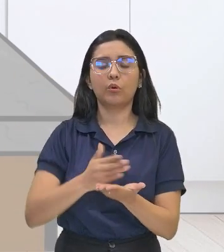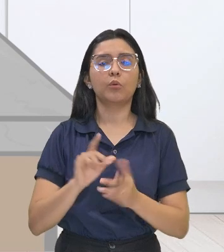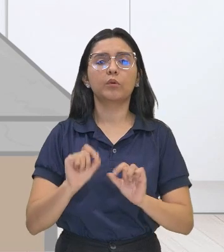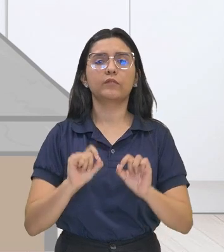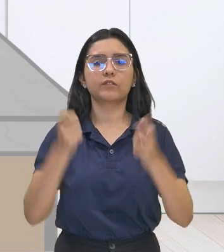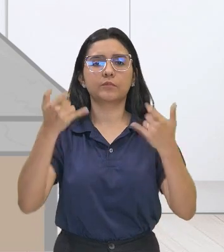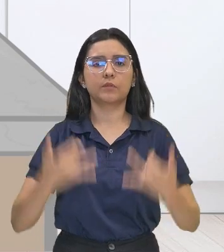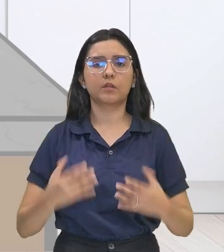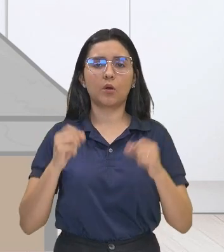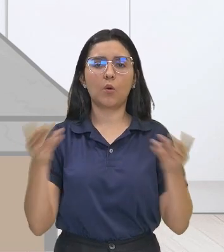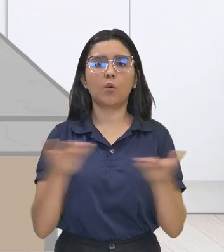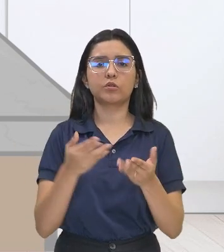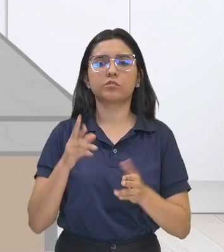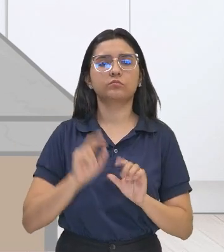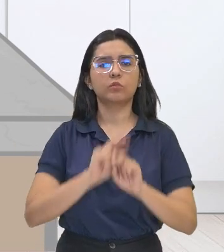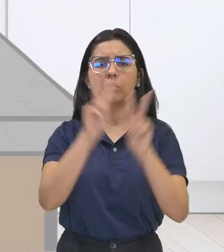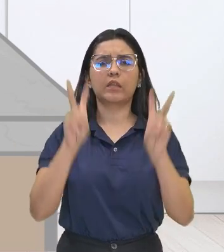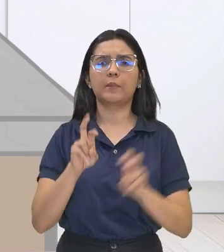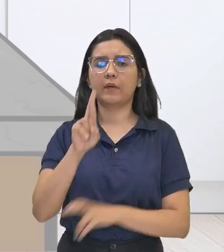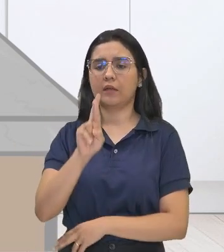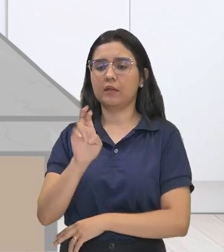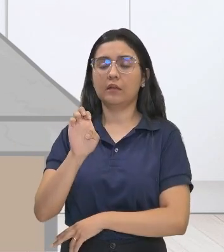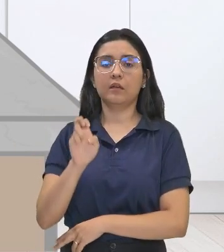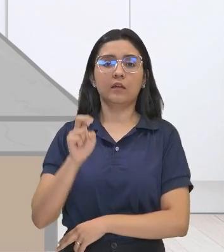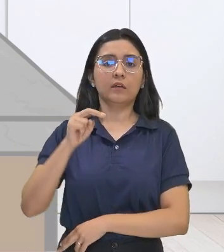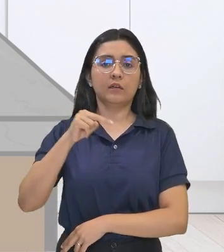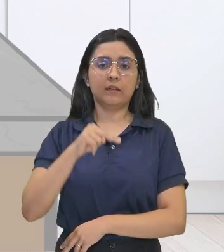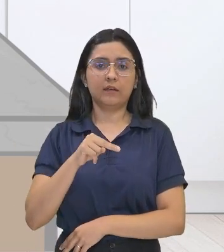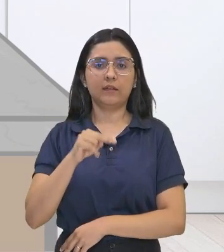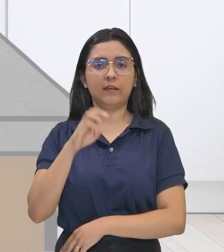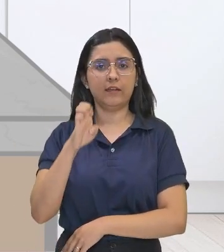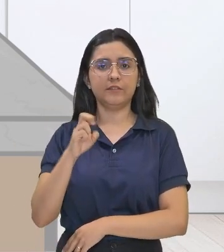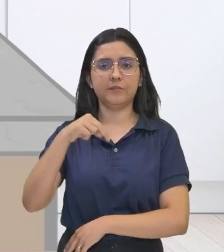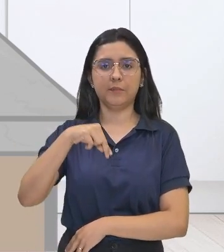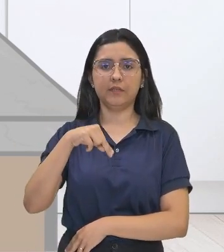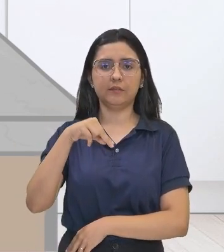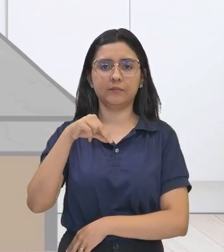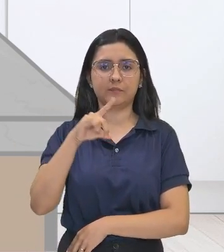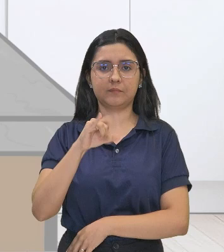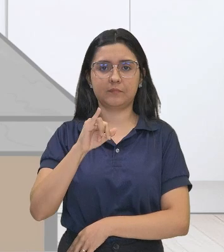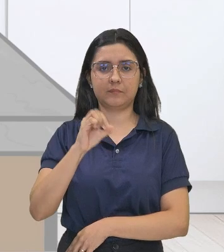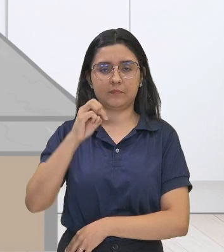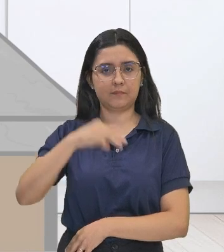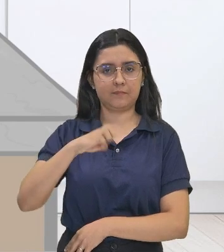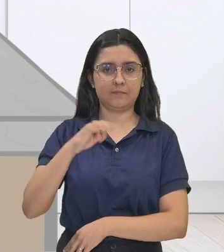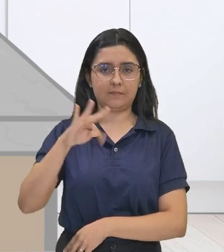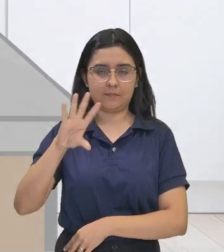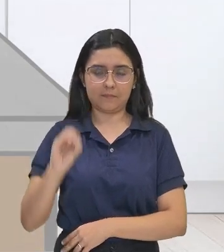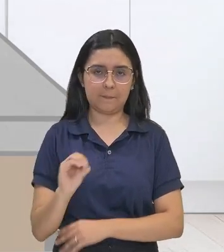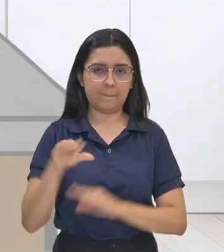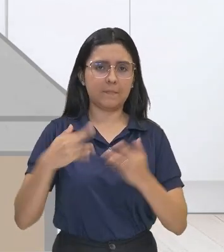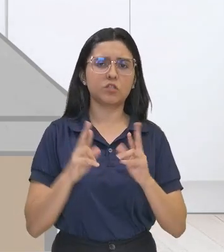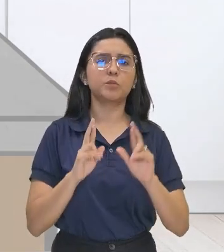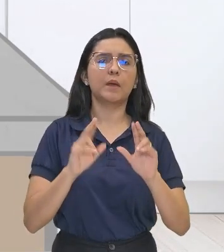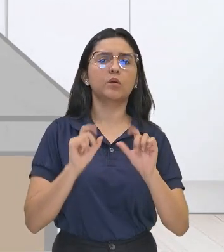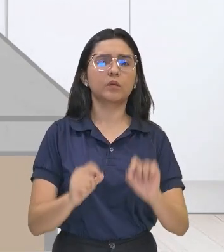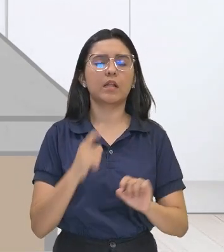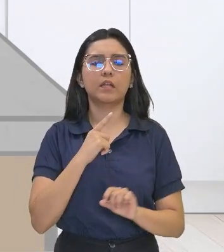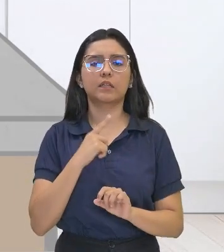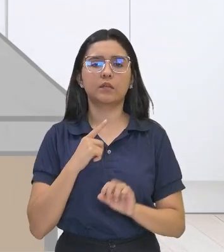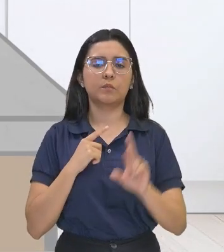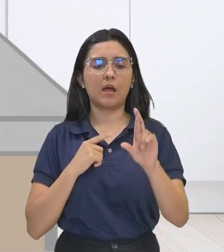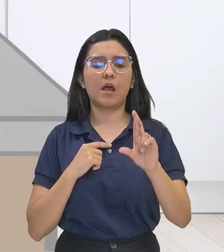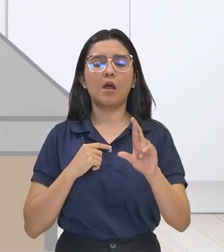hoje é sobre rendimento. E muitas vezes uma reação química que a gente espera no início, que ela tenha um